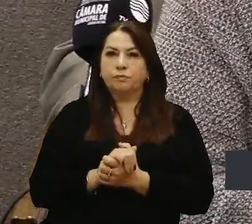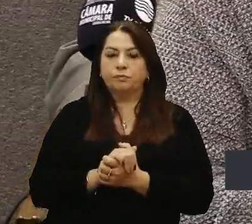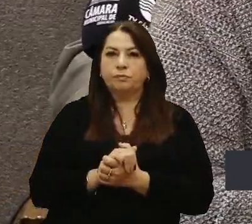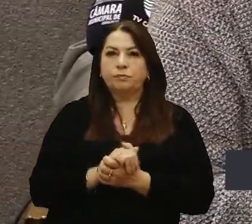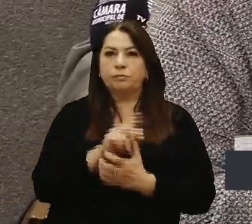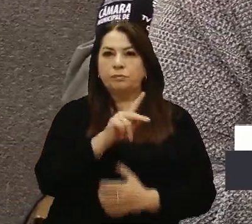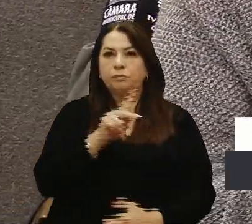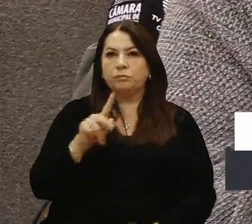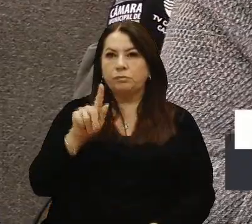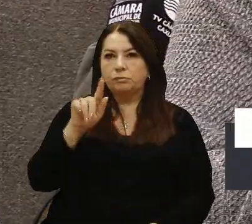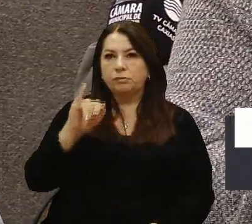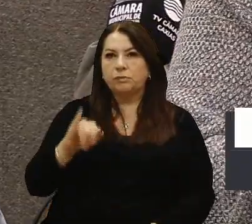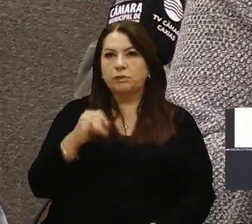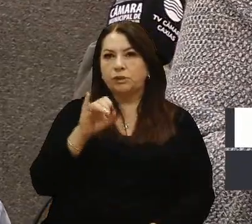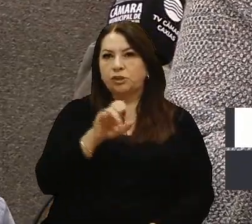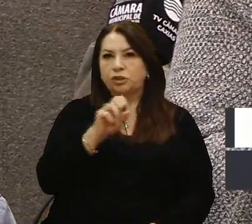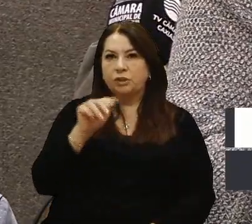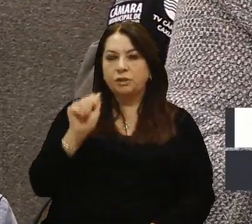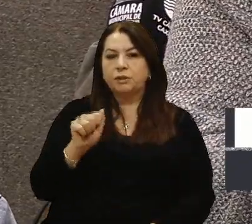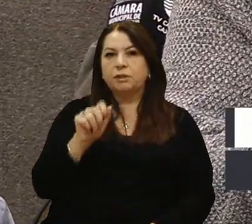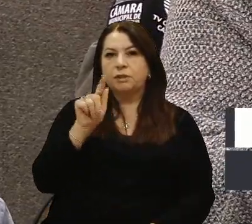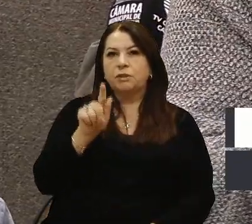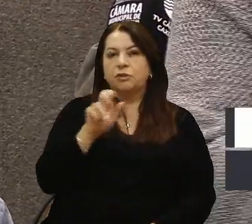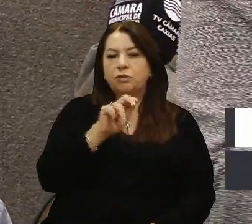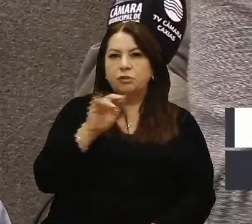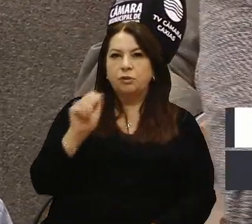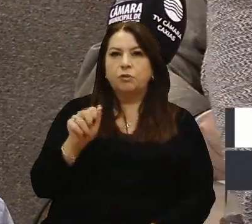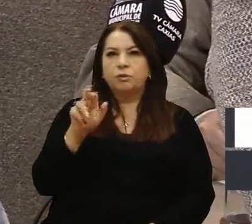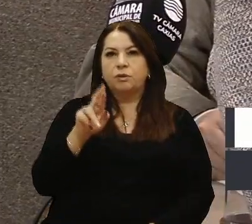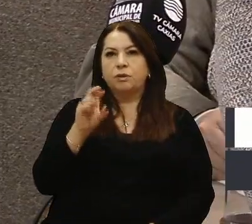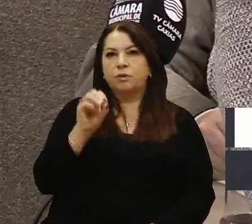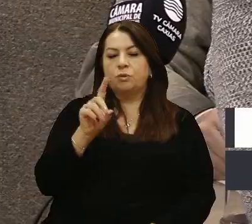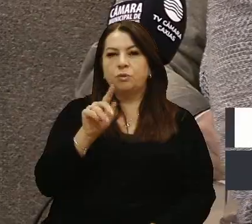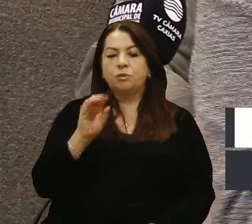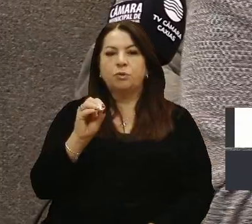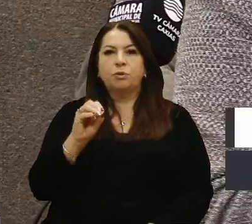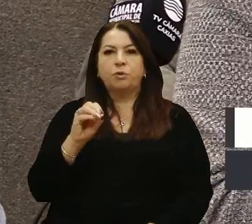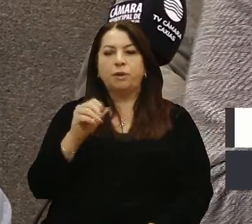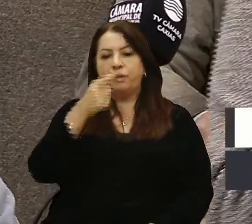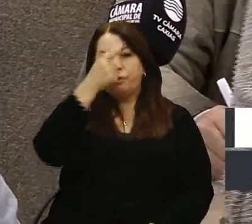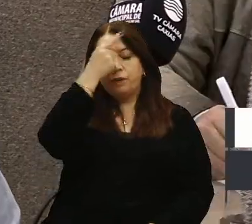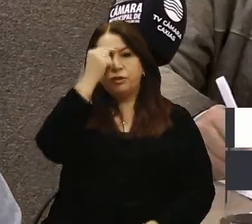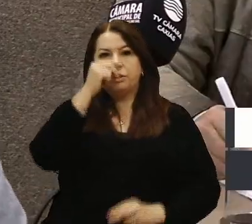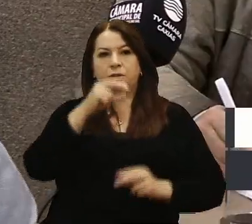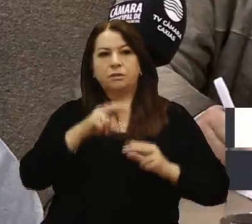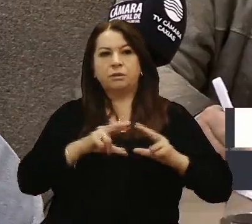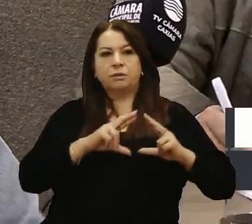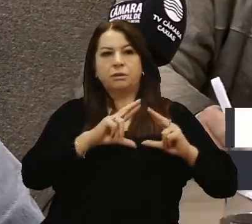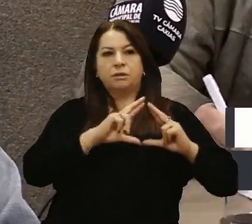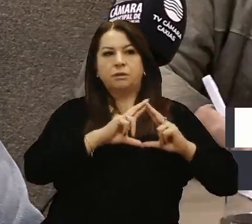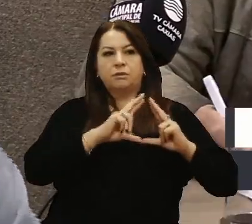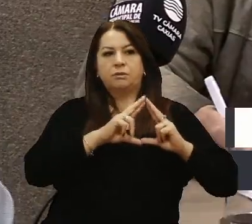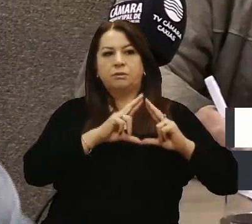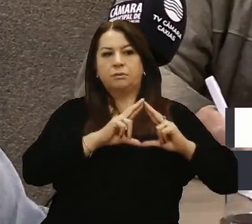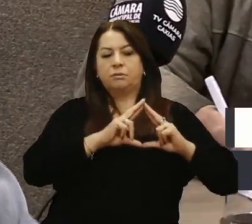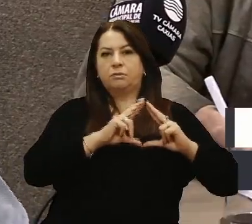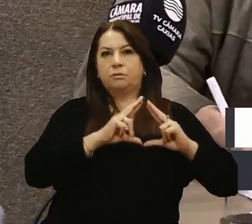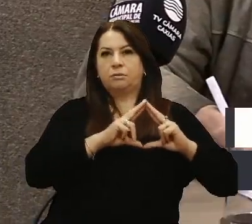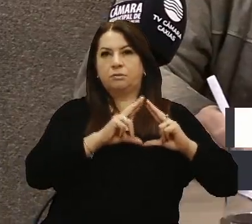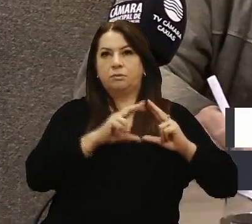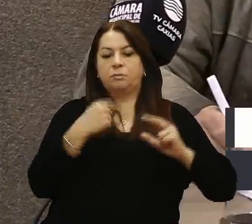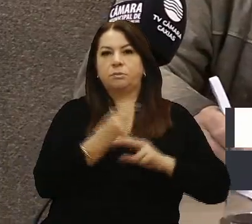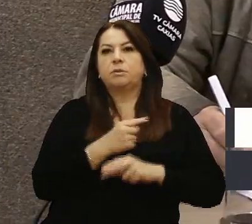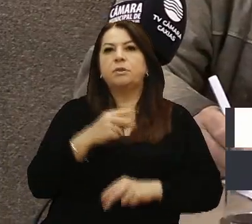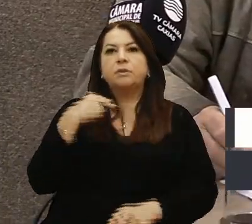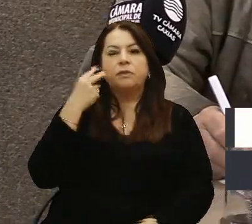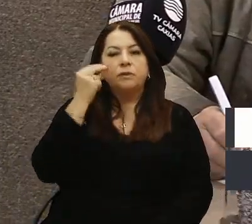prof. Jerusa, prof. Jéssica, diretor Rodrigo, da nossa faculdade de Anguera, que nos dá um apoio, vereador Libardi,